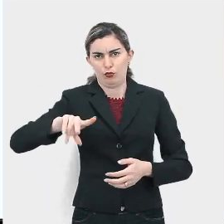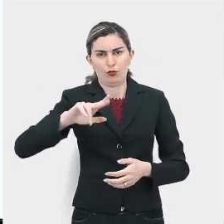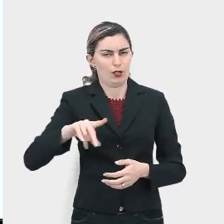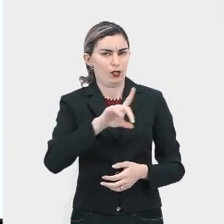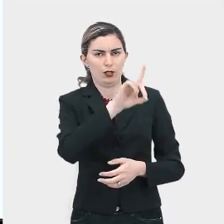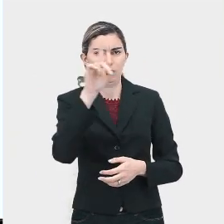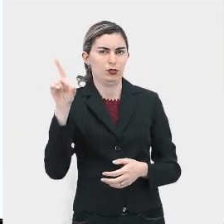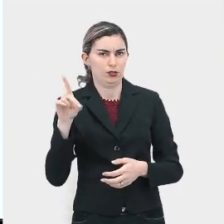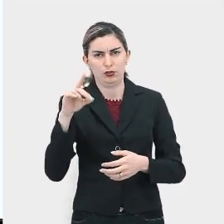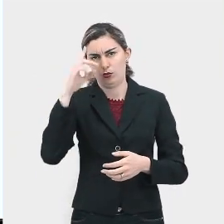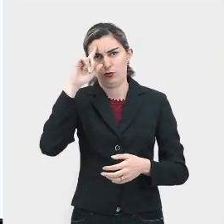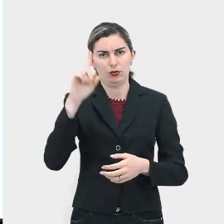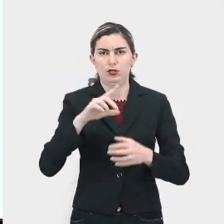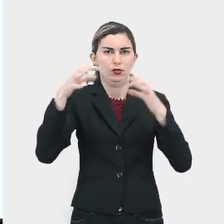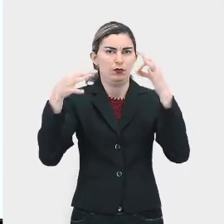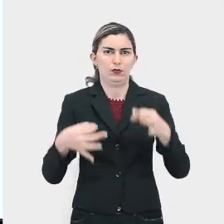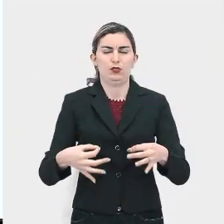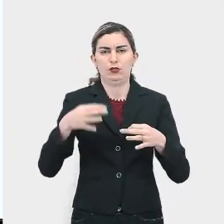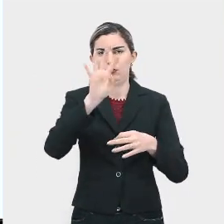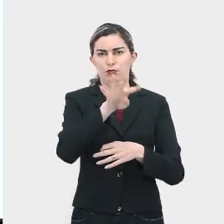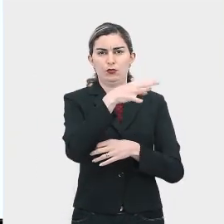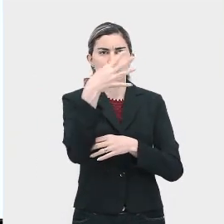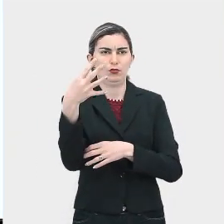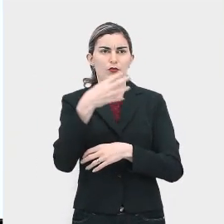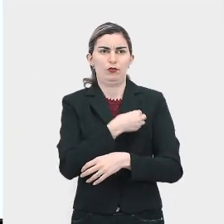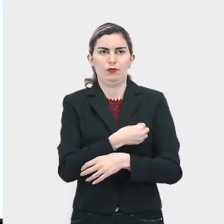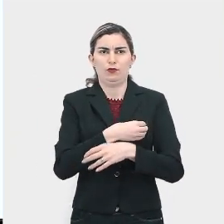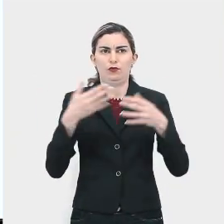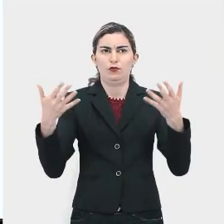gente vive hoje é totalmente diferente daquela